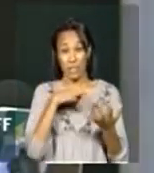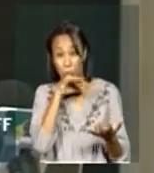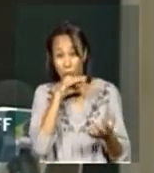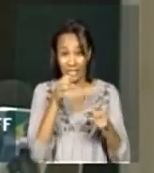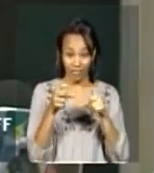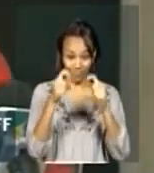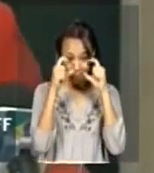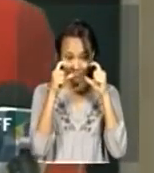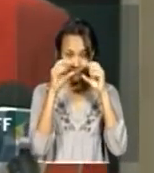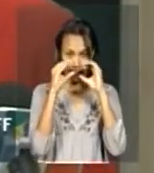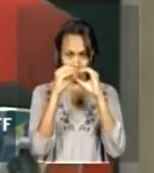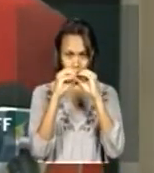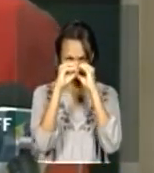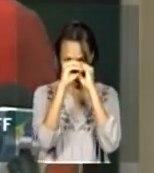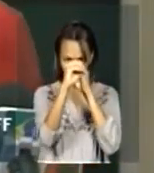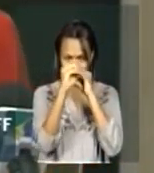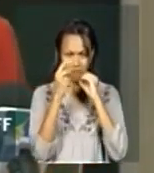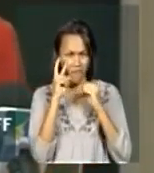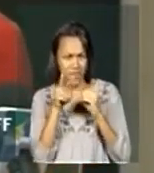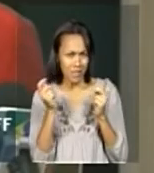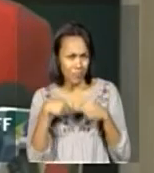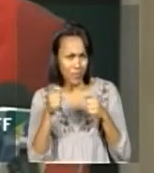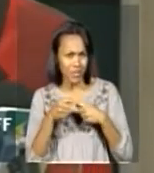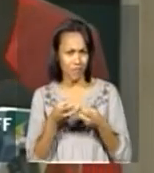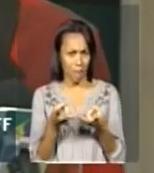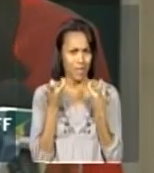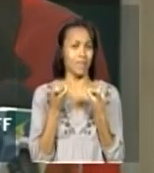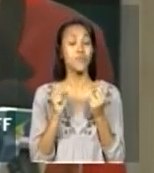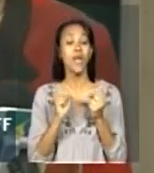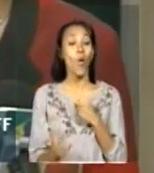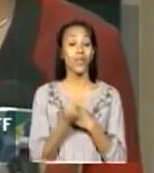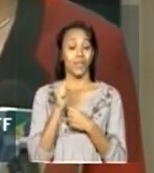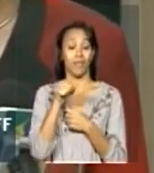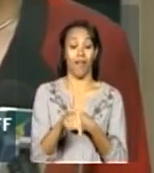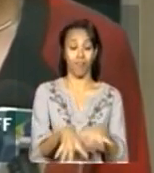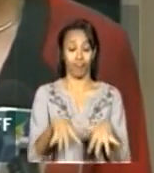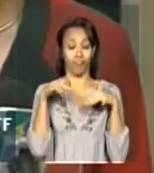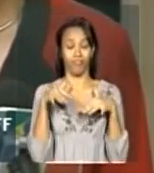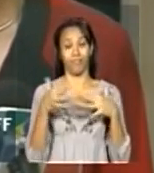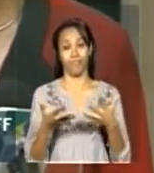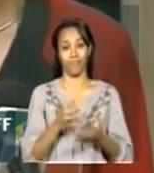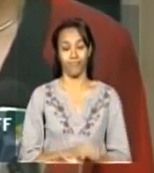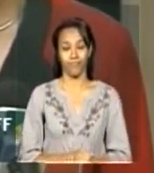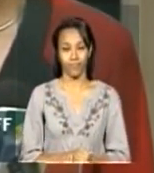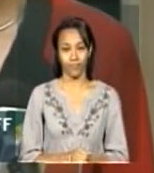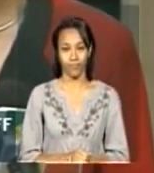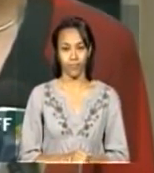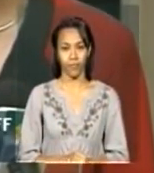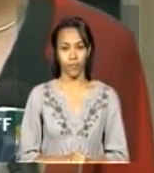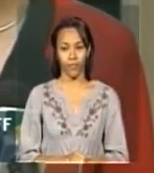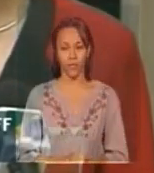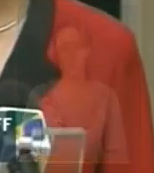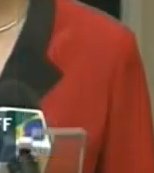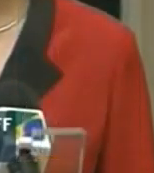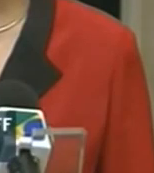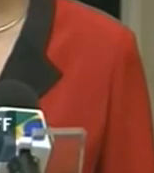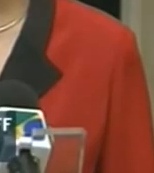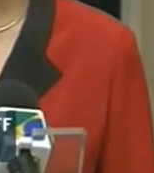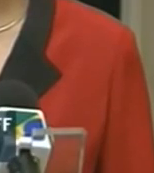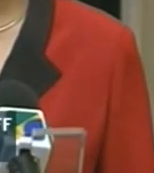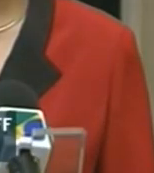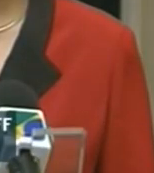eu se eu enxergo direitinho o que tá acontecendo. Só só uma coisa, senora a senhora falou sobreegados à segurança. Eh, meu exemplo